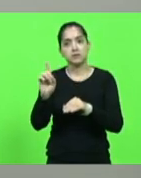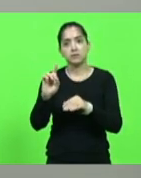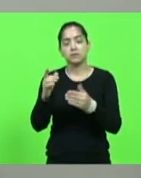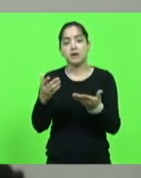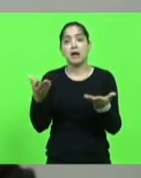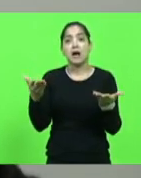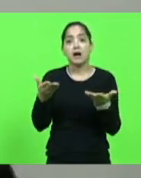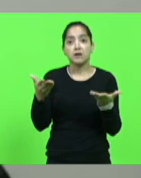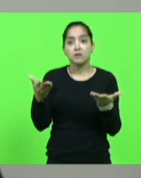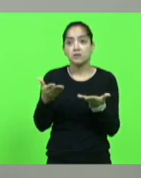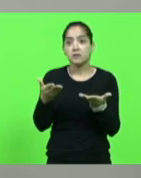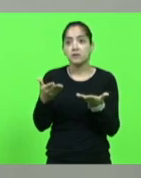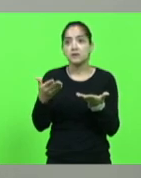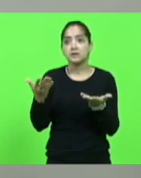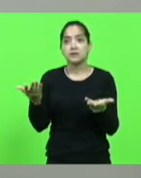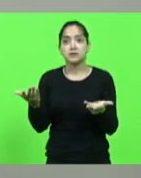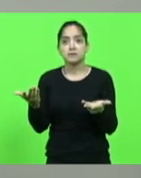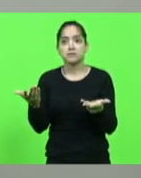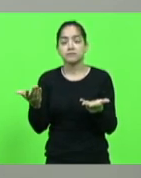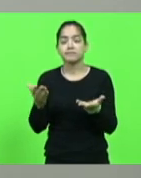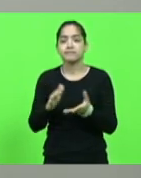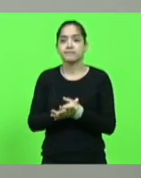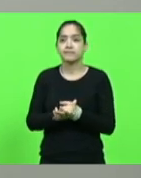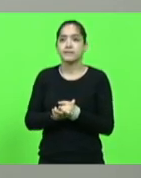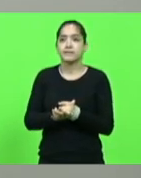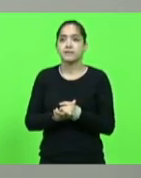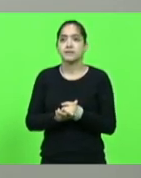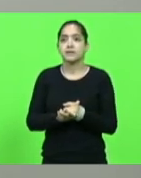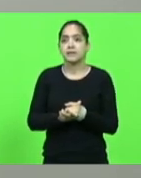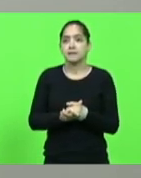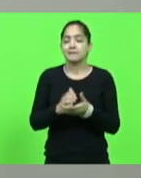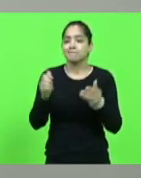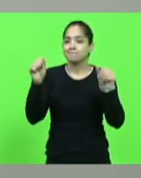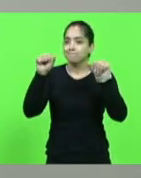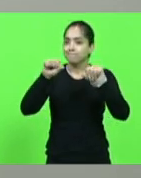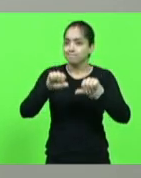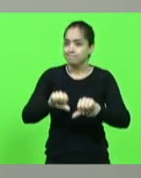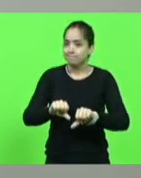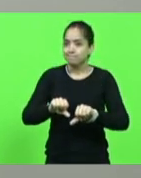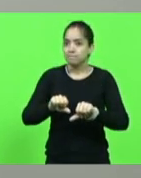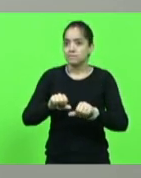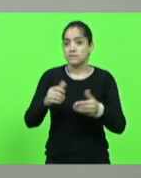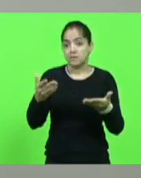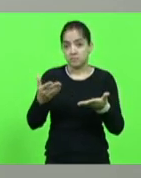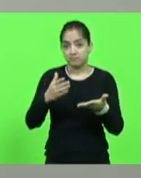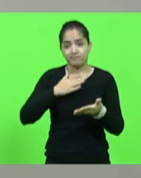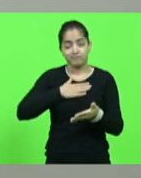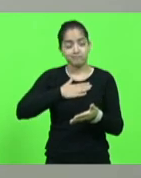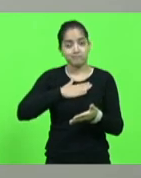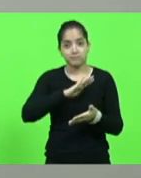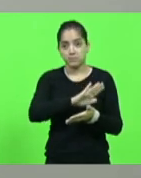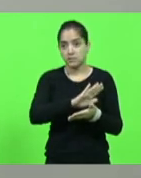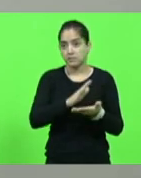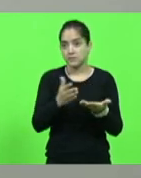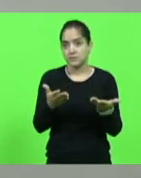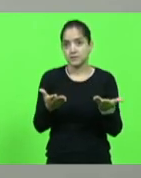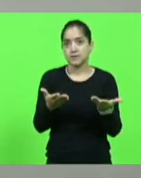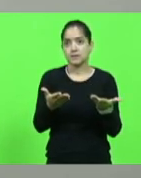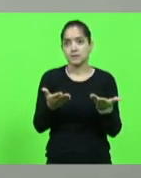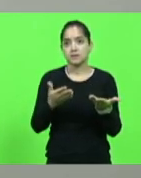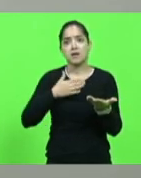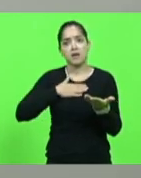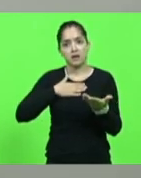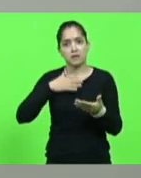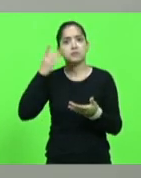agora estão nessa situação lastimável, aqui fica meu ato de repúdio, porque... Poxa vida, eu sou